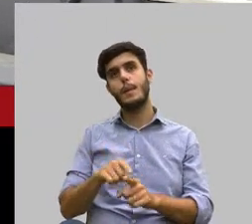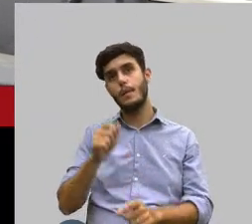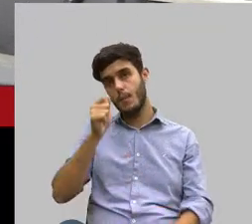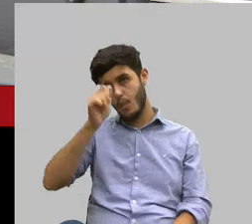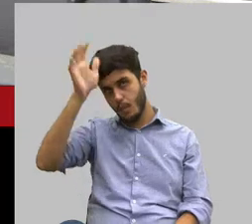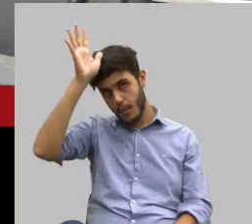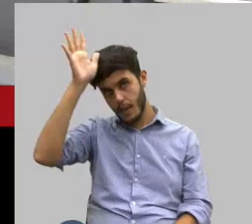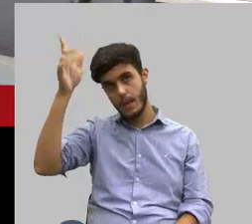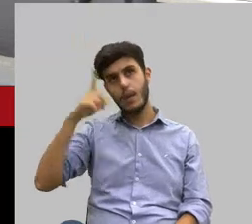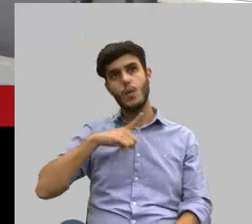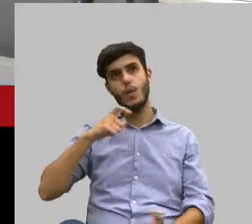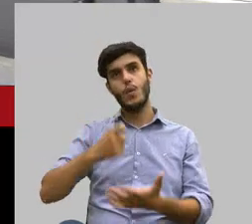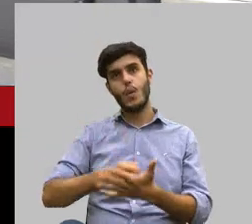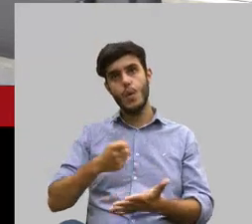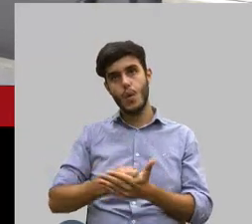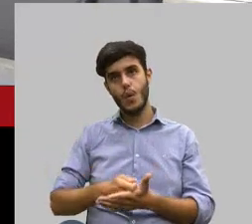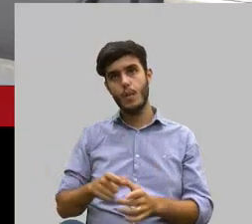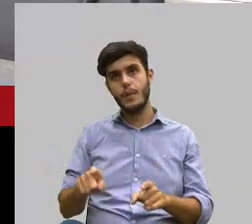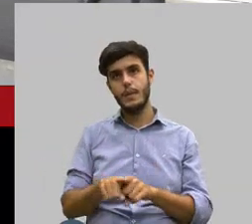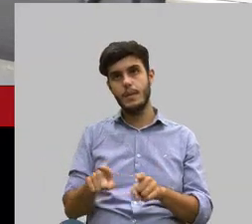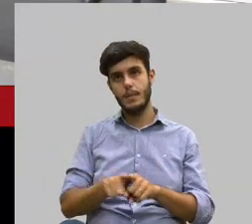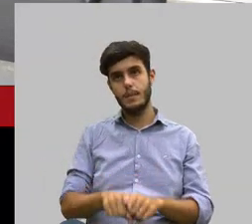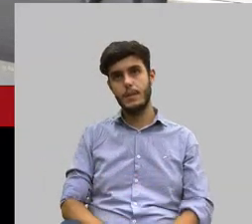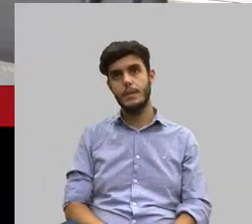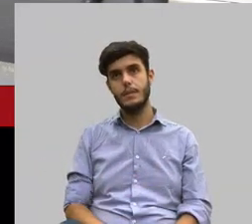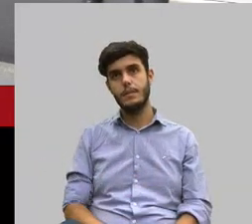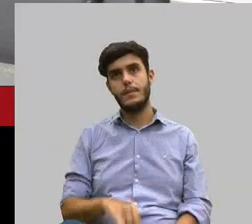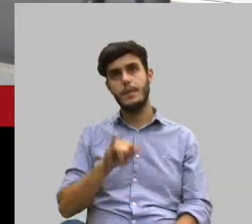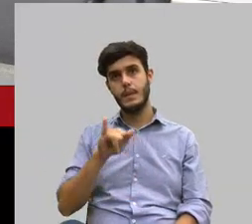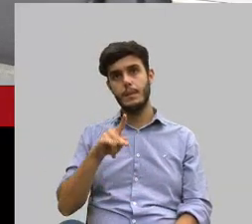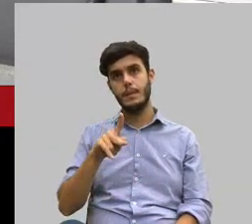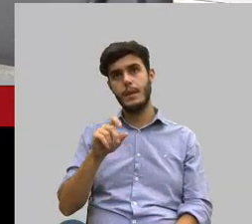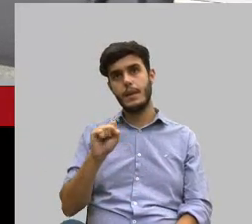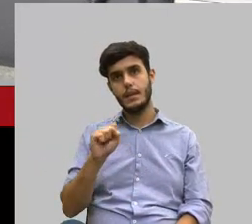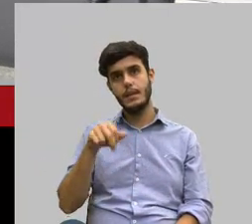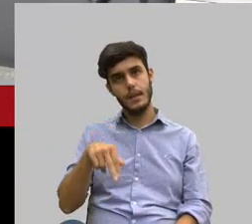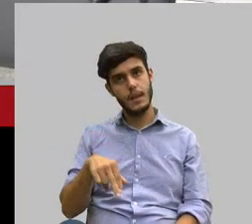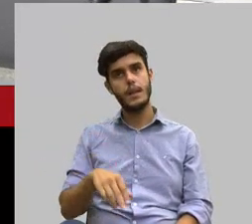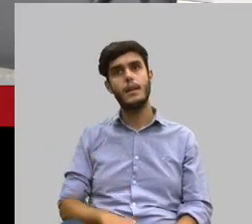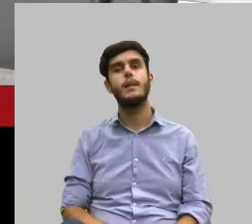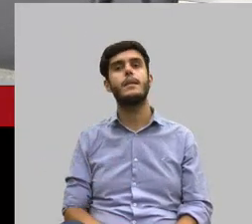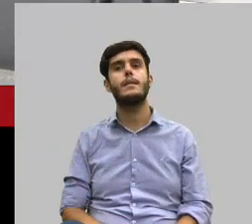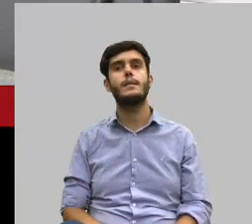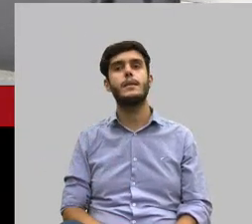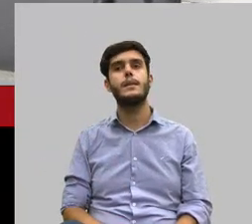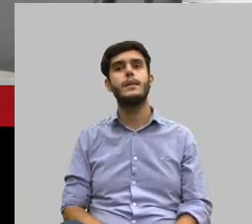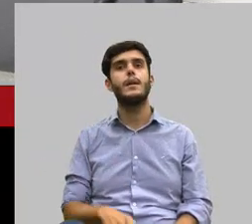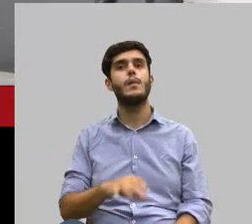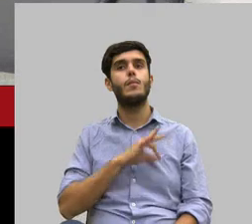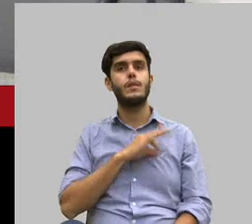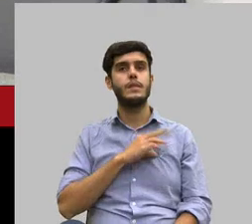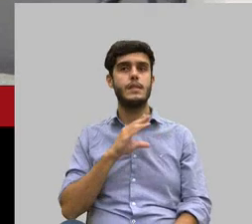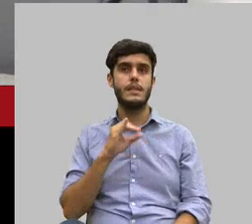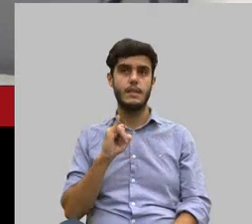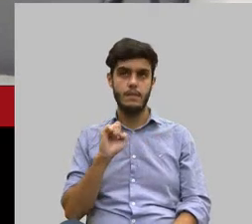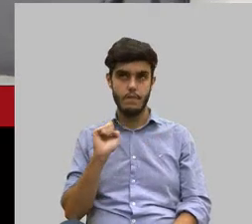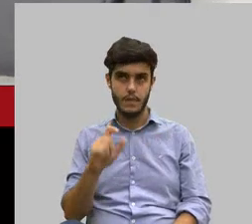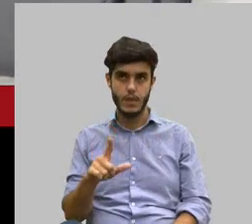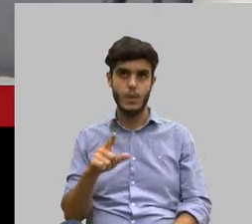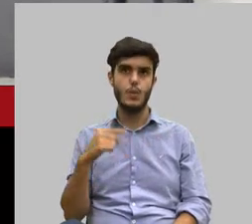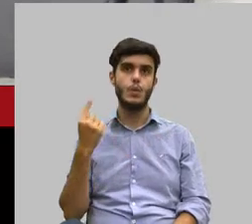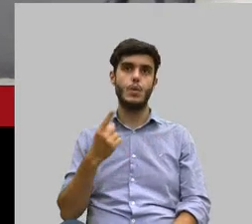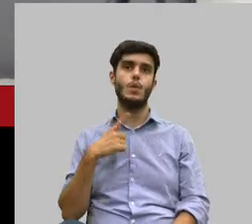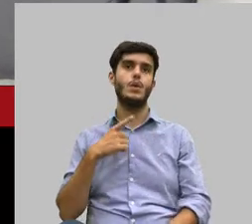cobrando em relação ao ipsm Reforce porque a Polícia Civil por mais que a gente venha a